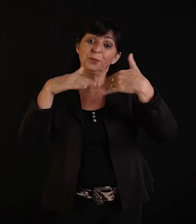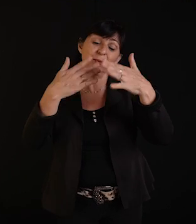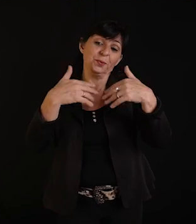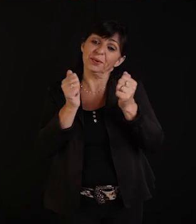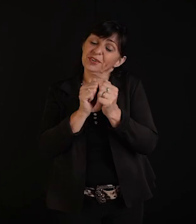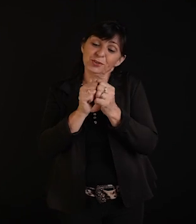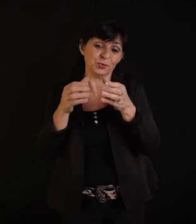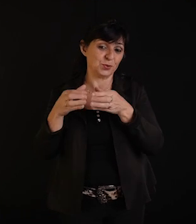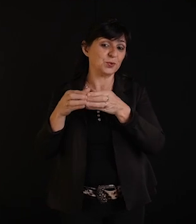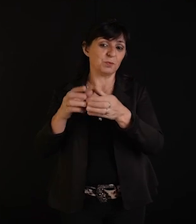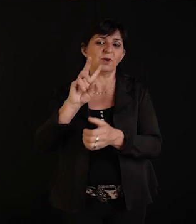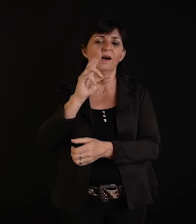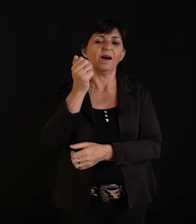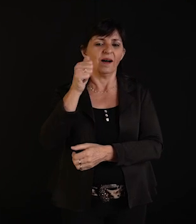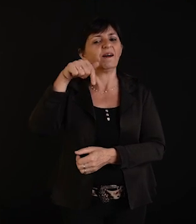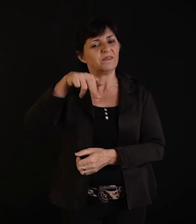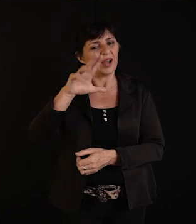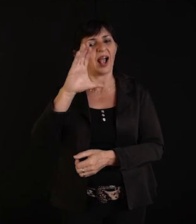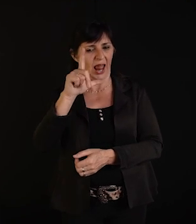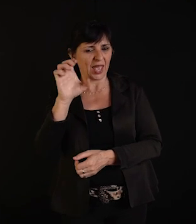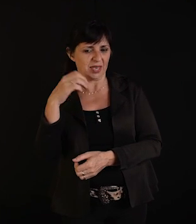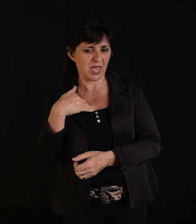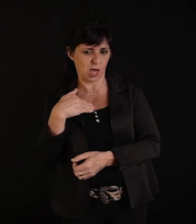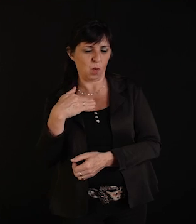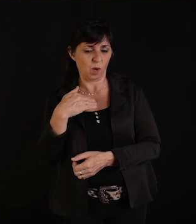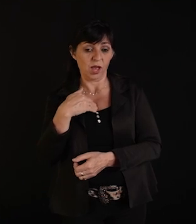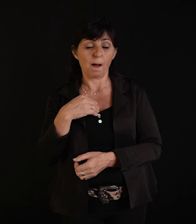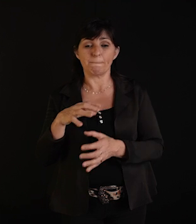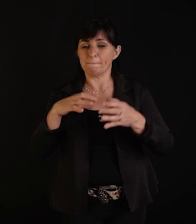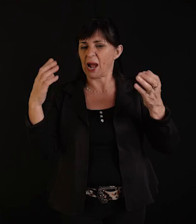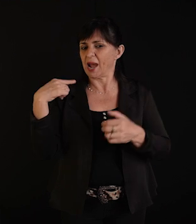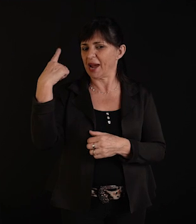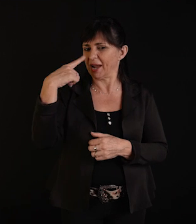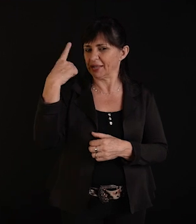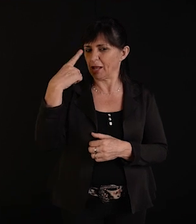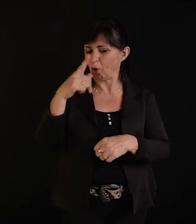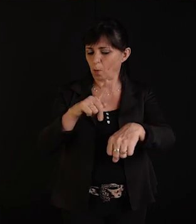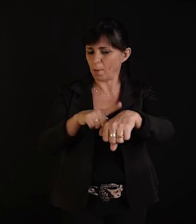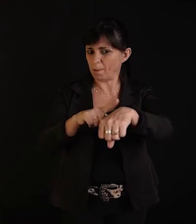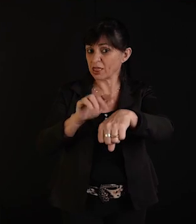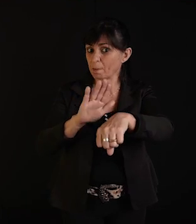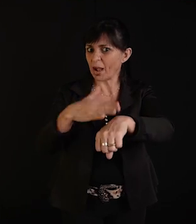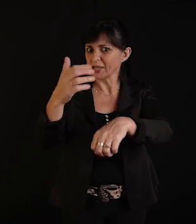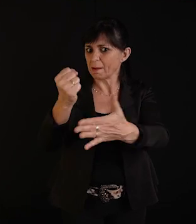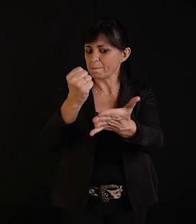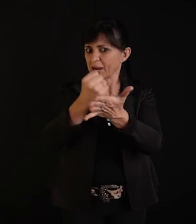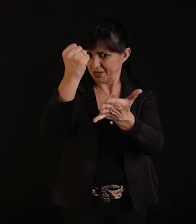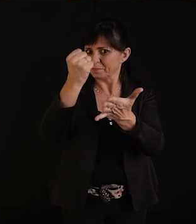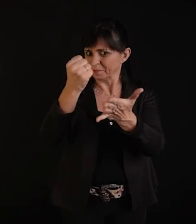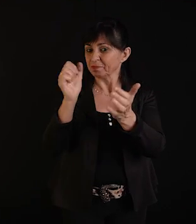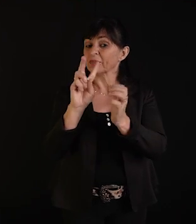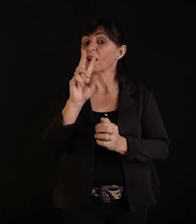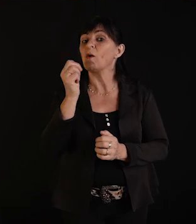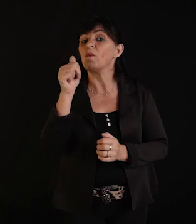aconteceram com o Van Cleef & Arpels da Rocha aí, através do Baita Louco. O momento mais marcante pro Van Cleef dentro